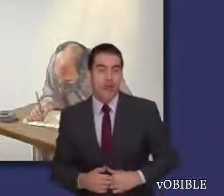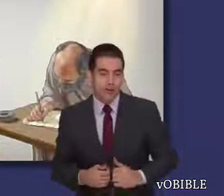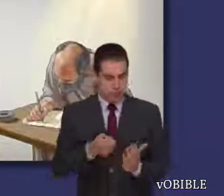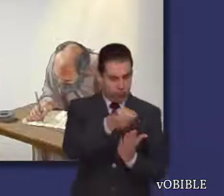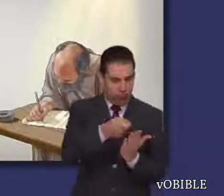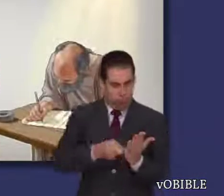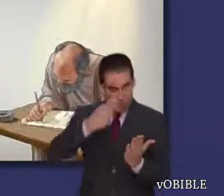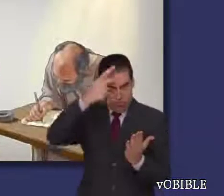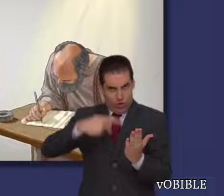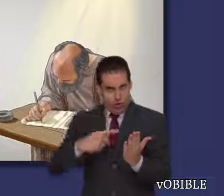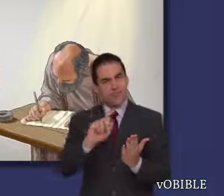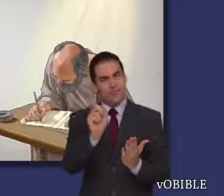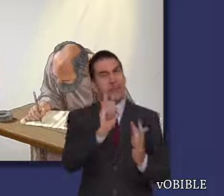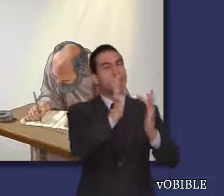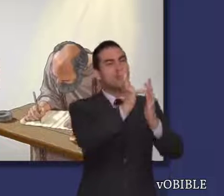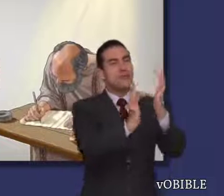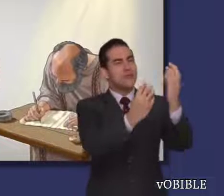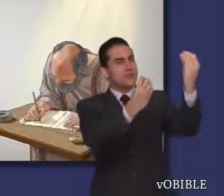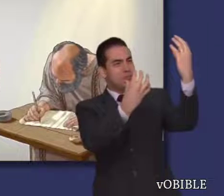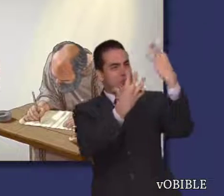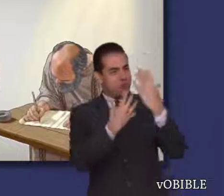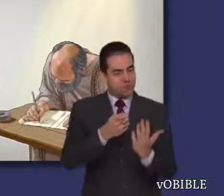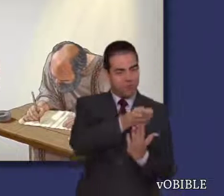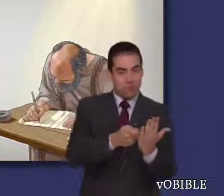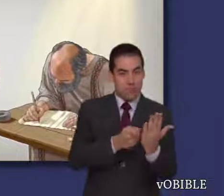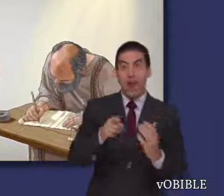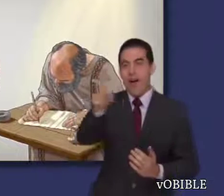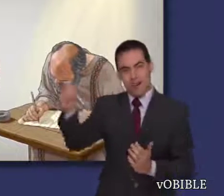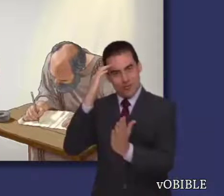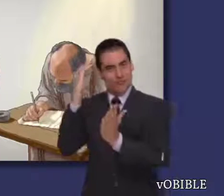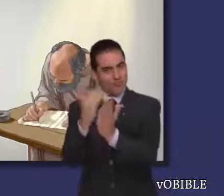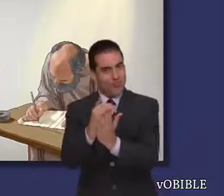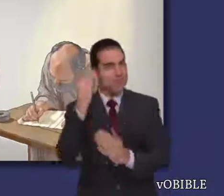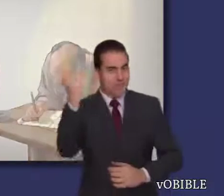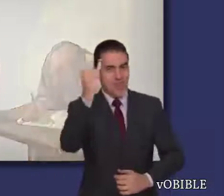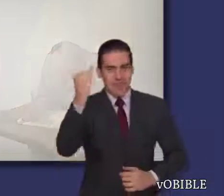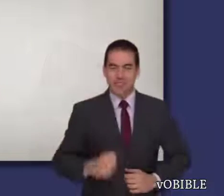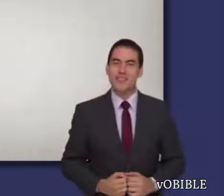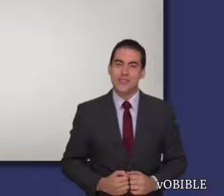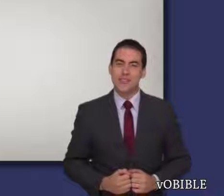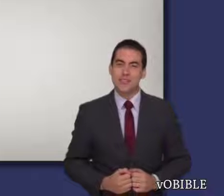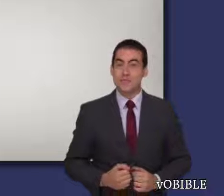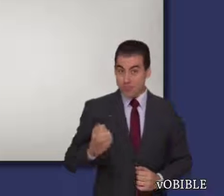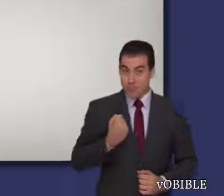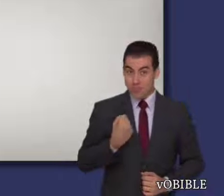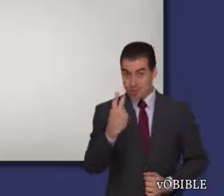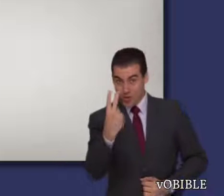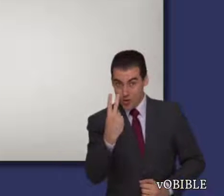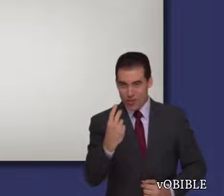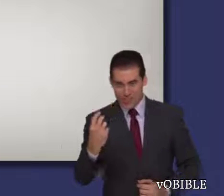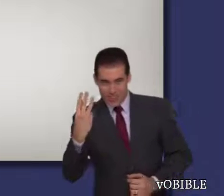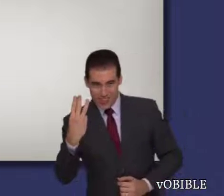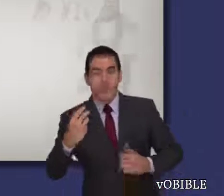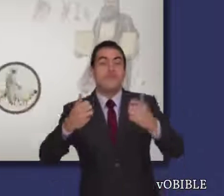ensinou foram reveladas por Jesus Cristo e, por isso, era muito importante seguir essas instruções. Nos capítulos 2 e